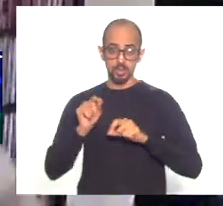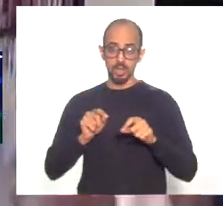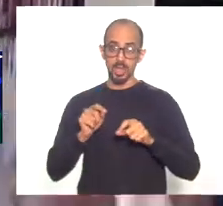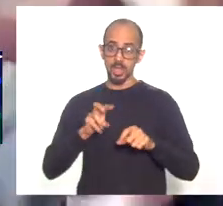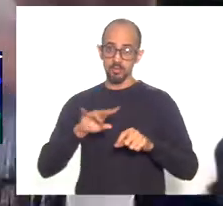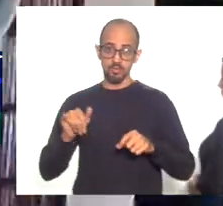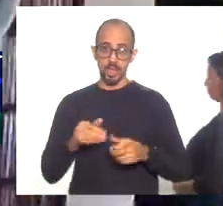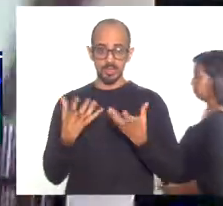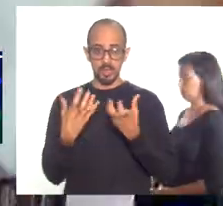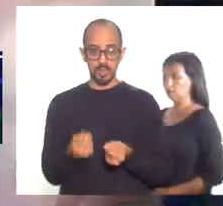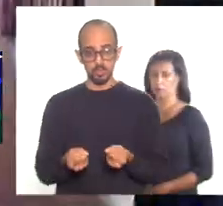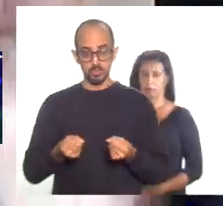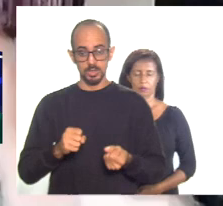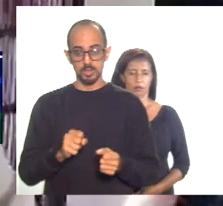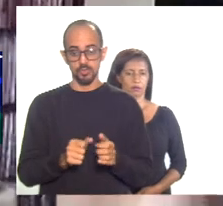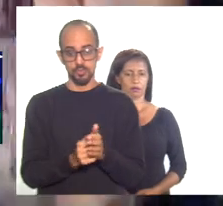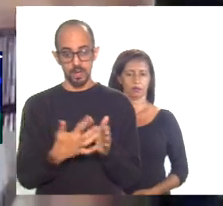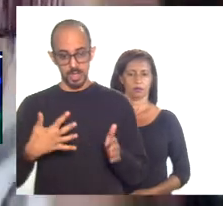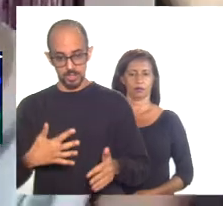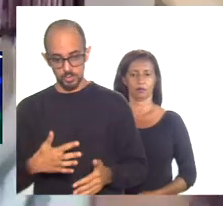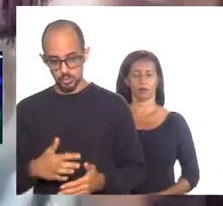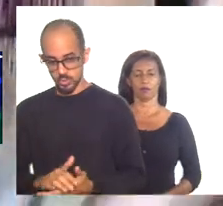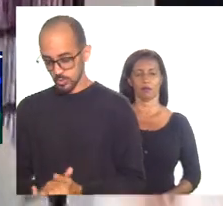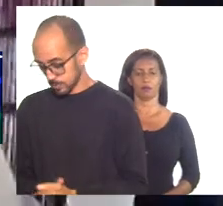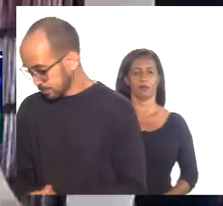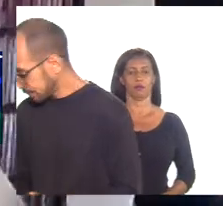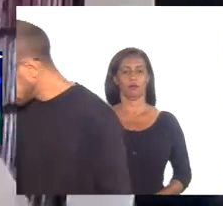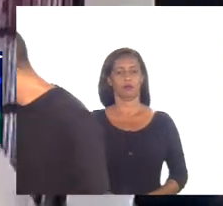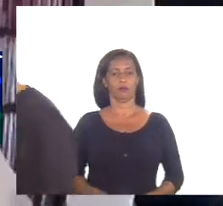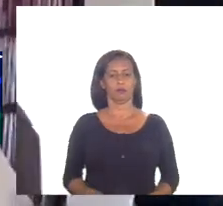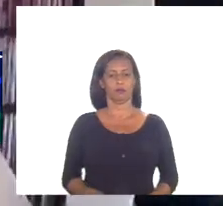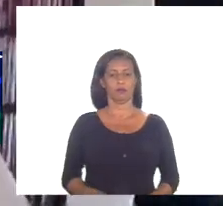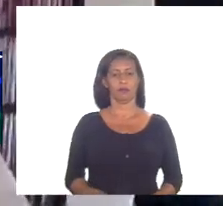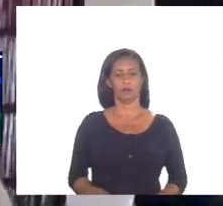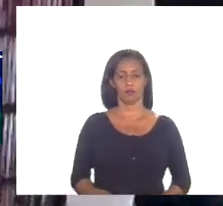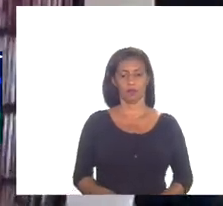de centenas e centenas de